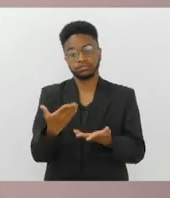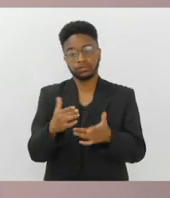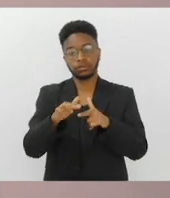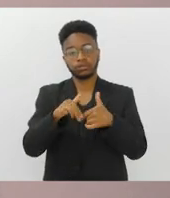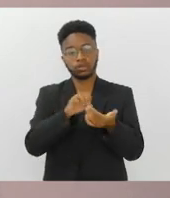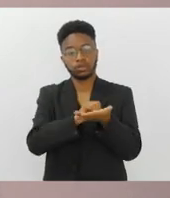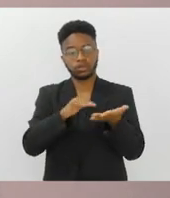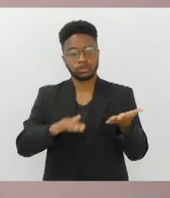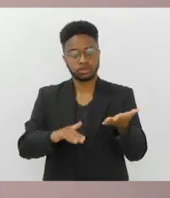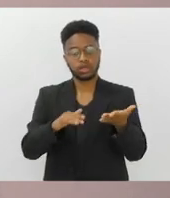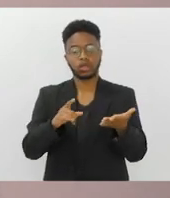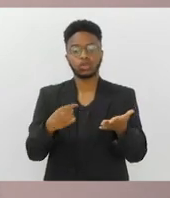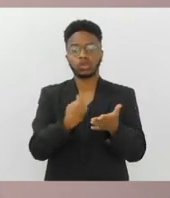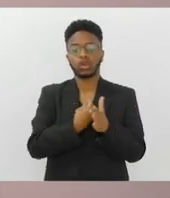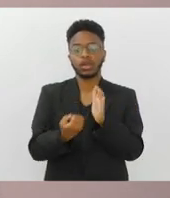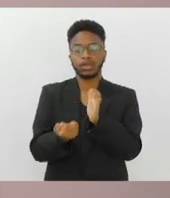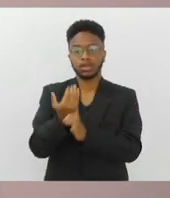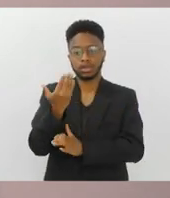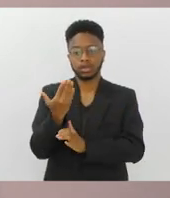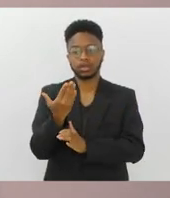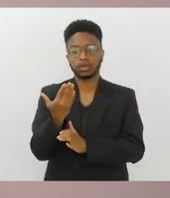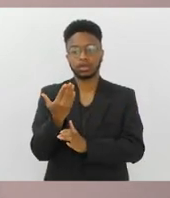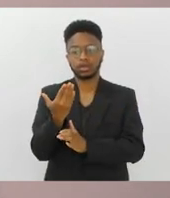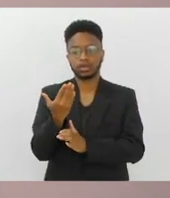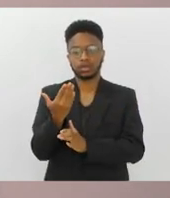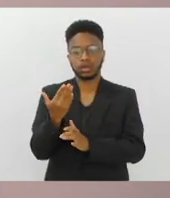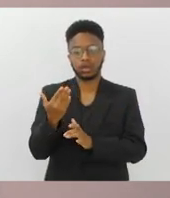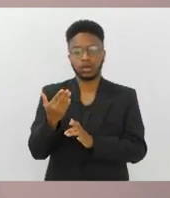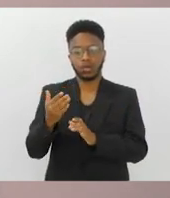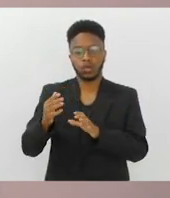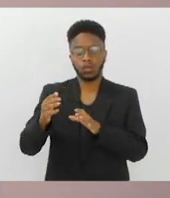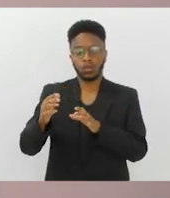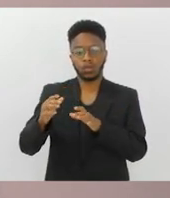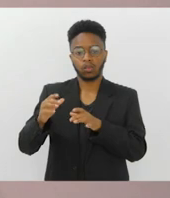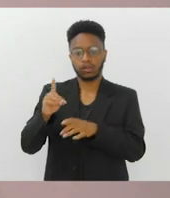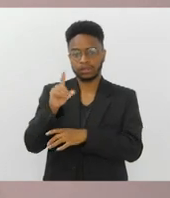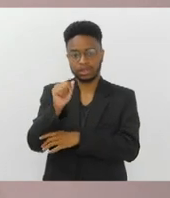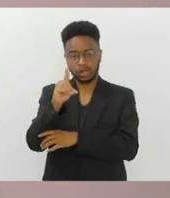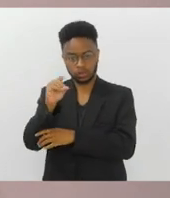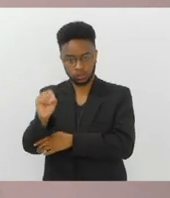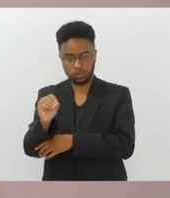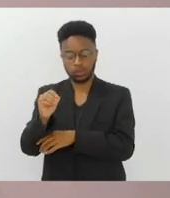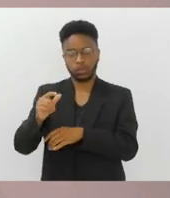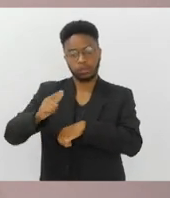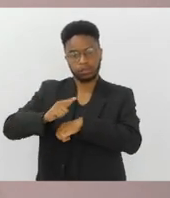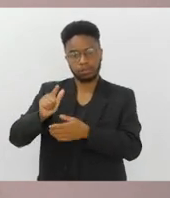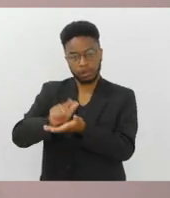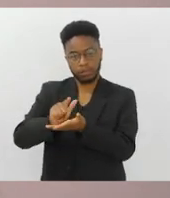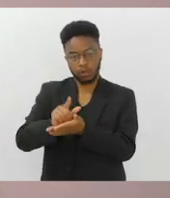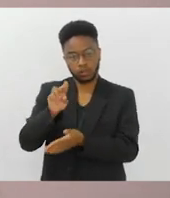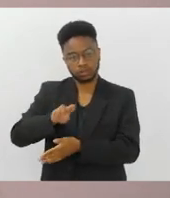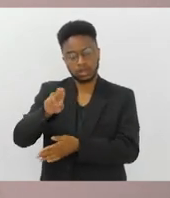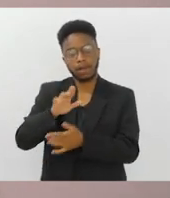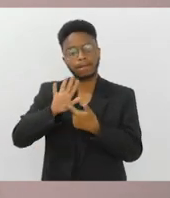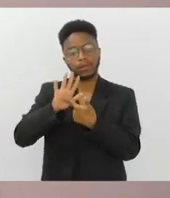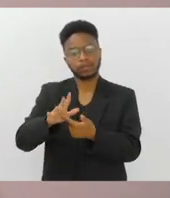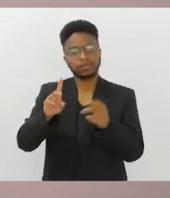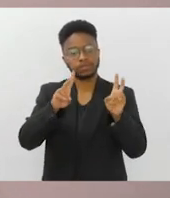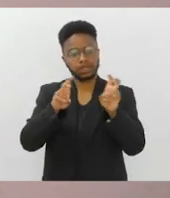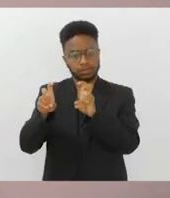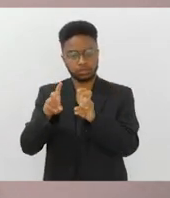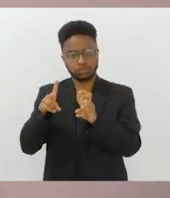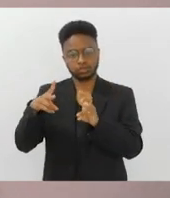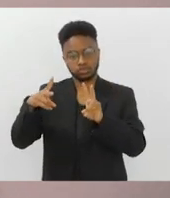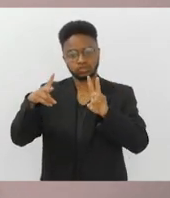trio ele confeccionou um dado de papelão gigante, e cada face desse dado representava um tópico sobre aleitamento a ser